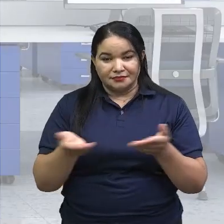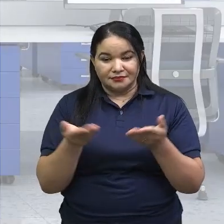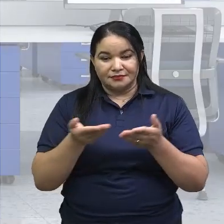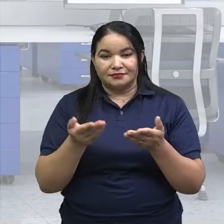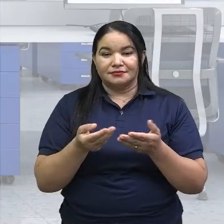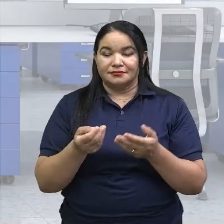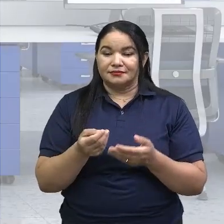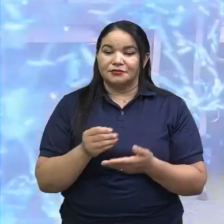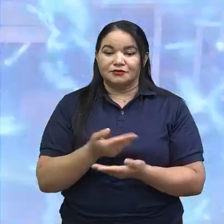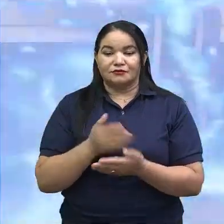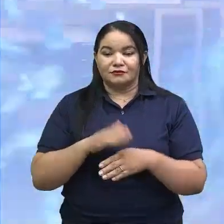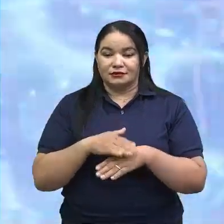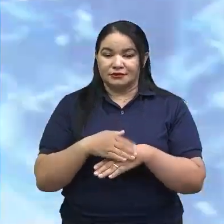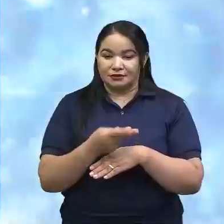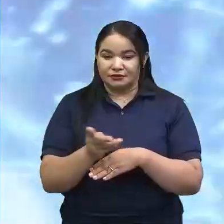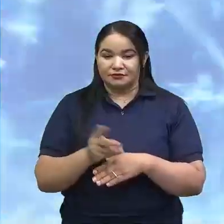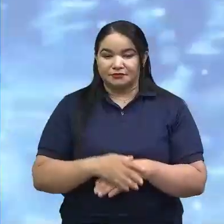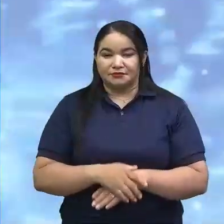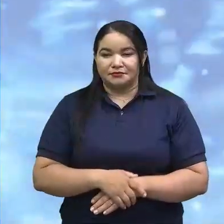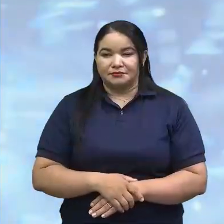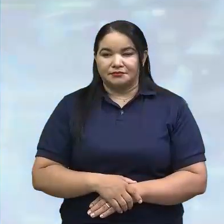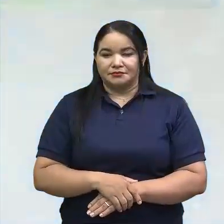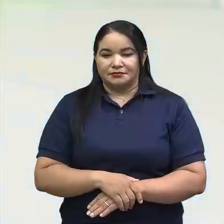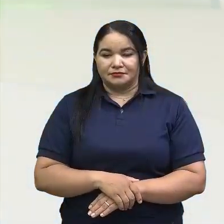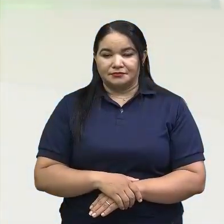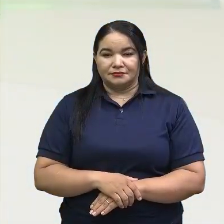eu jogo para você.